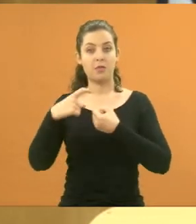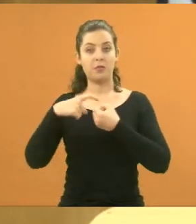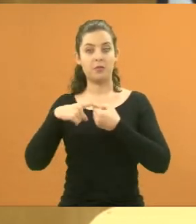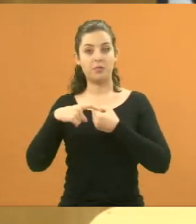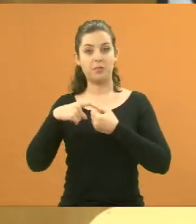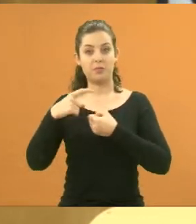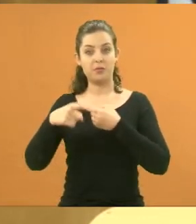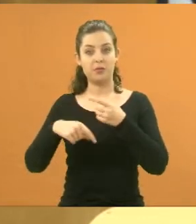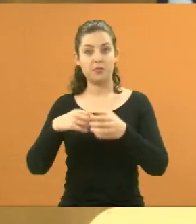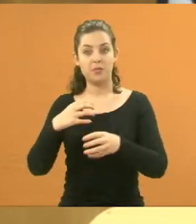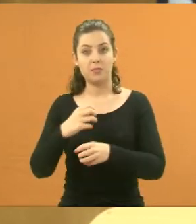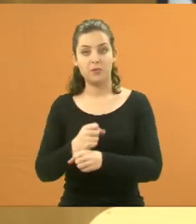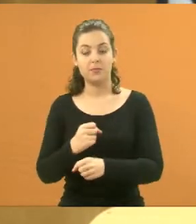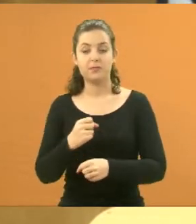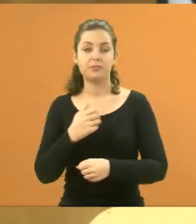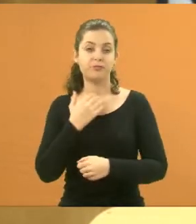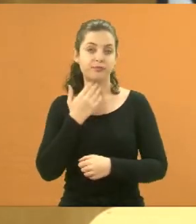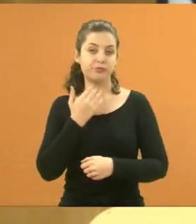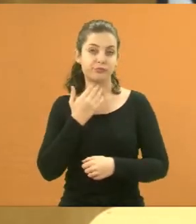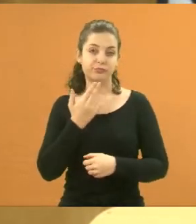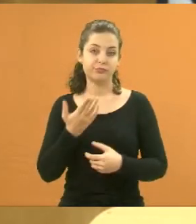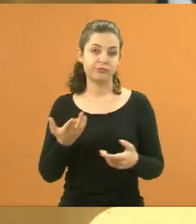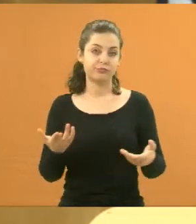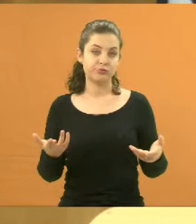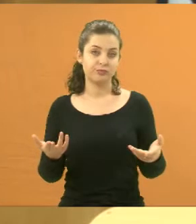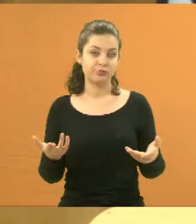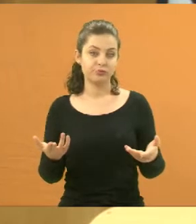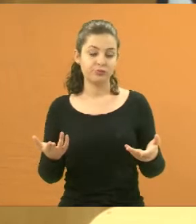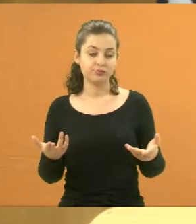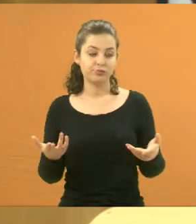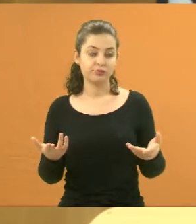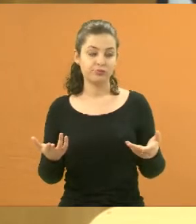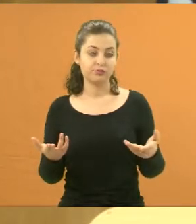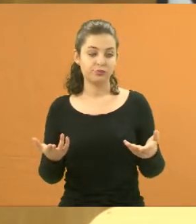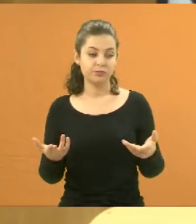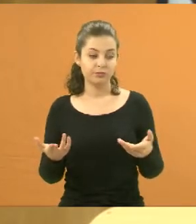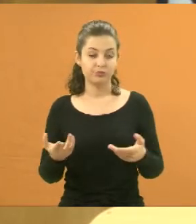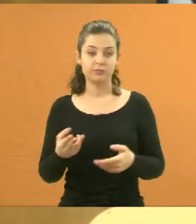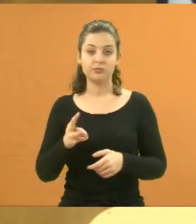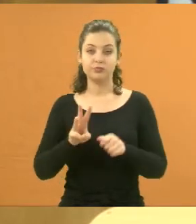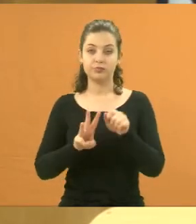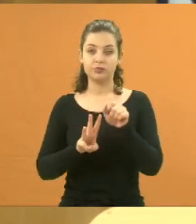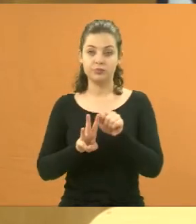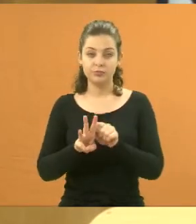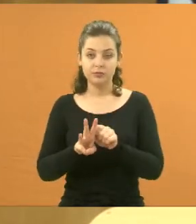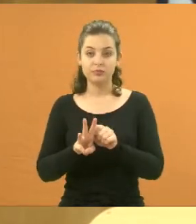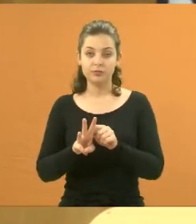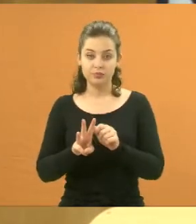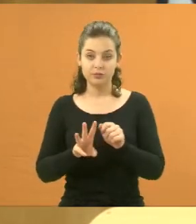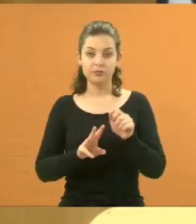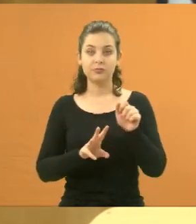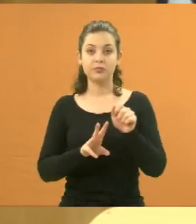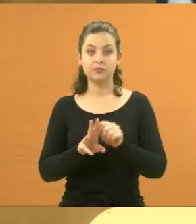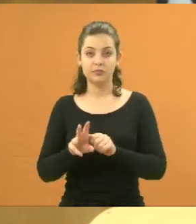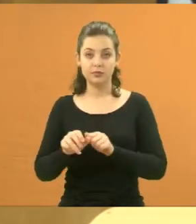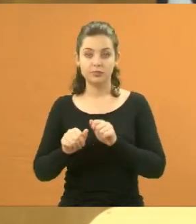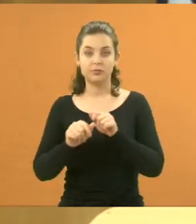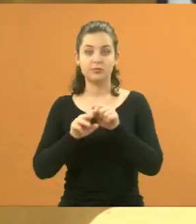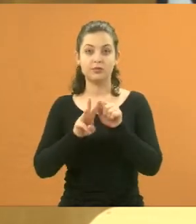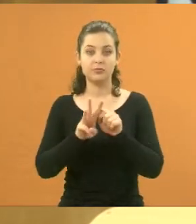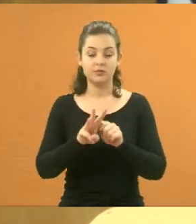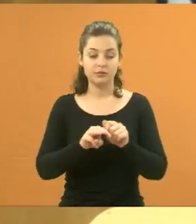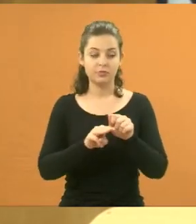você tem e você não vai ser contemplado. Você não limpou durante cada 3 meses, vai voltar aquele débito que